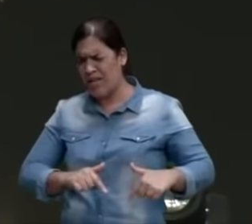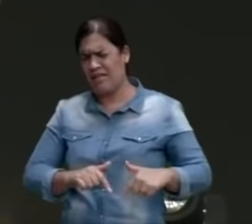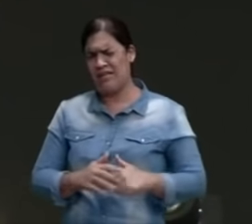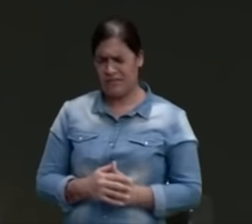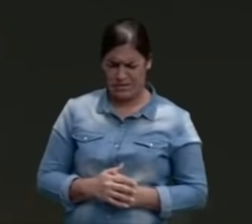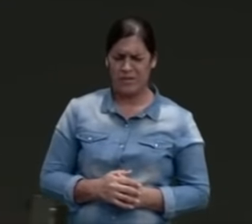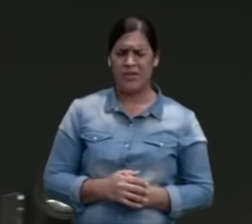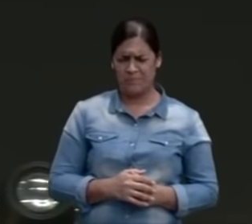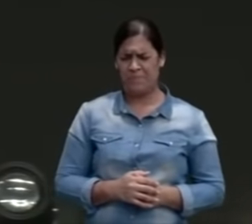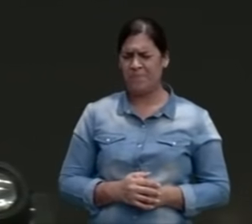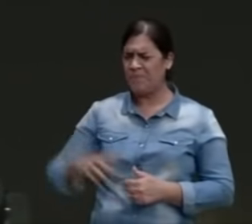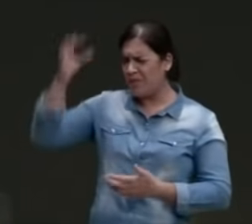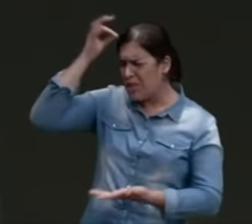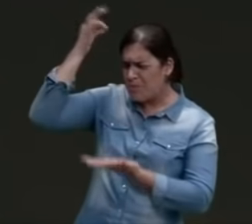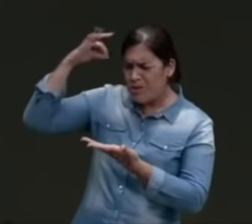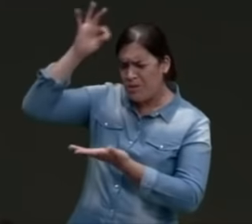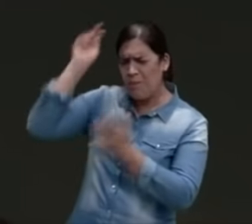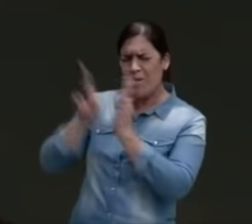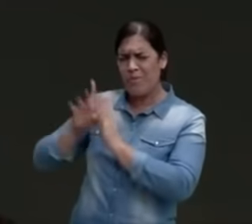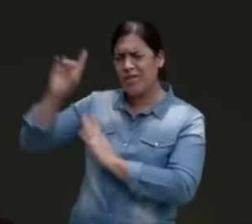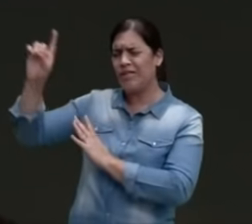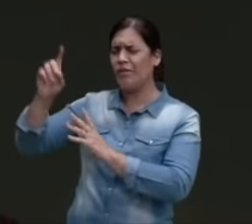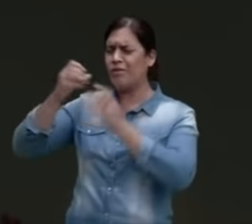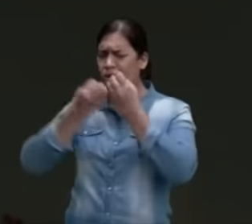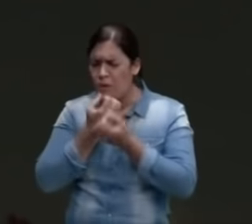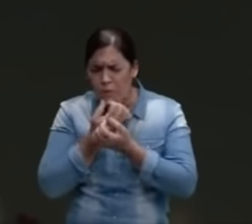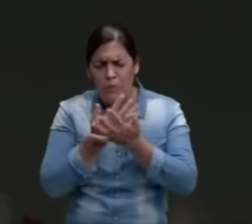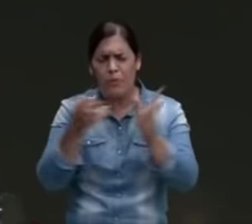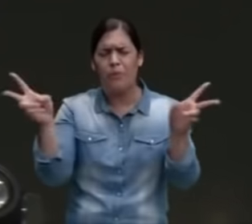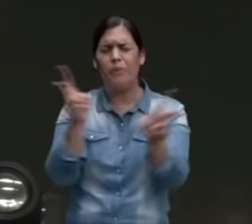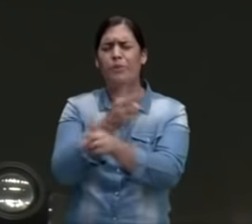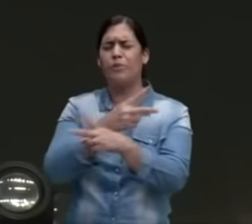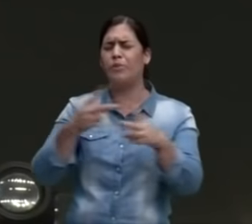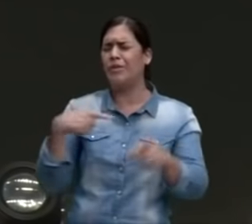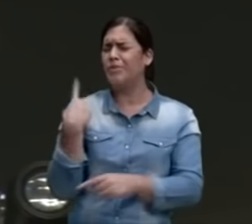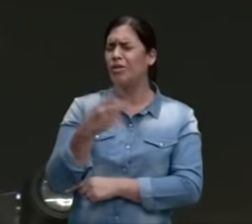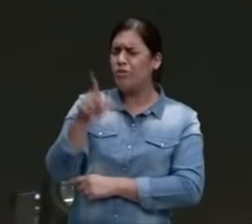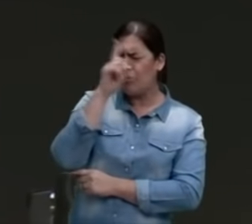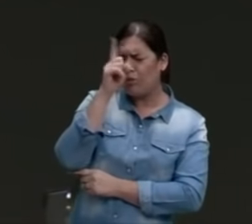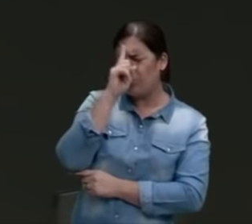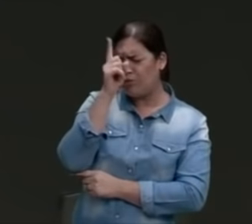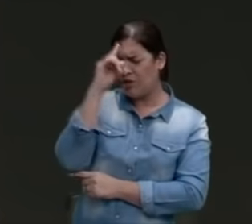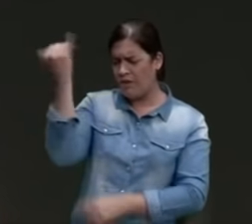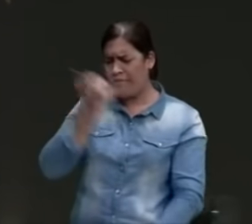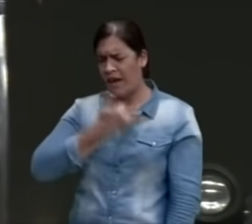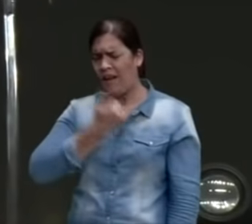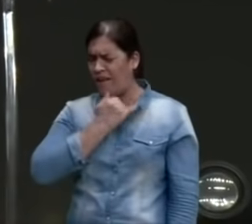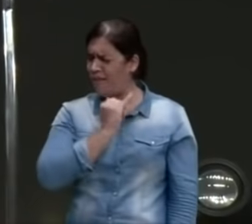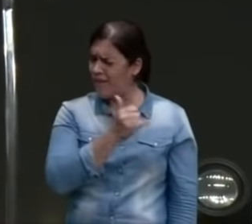existencial. Espírito Santo de Deus, sopra sobre nós a cada dia, fala o nosso coração, nos dê